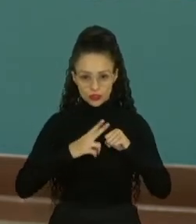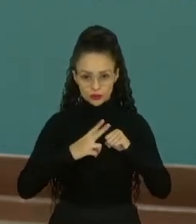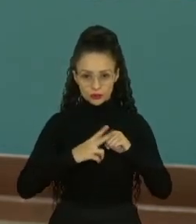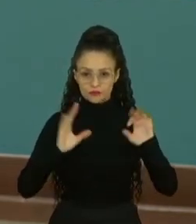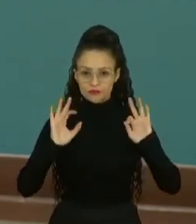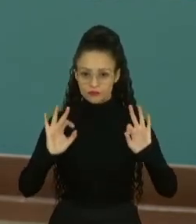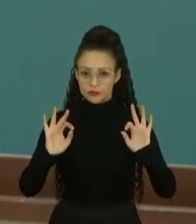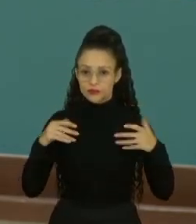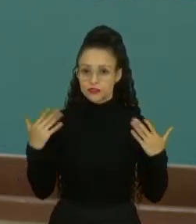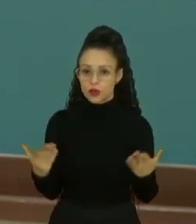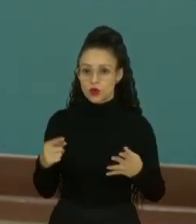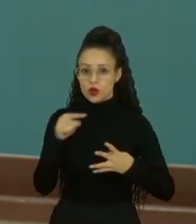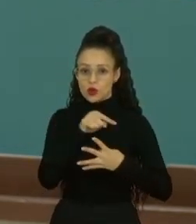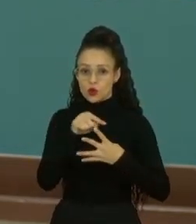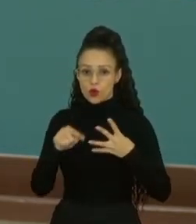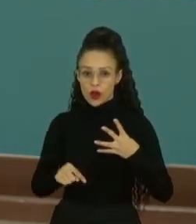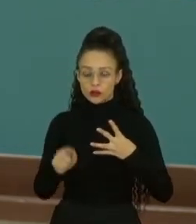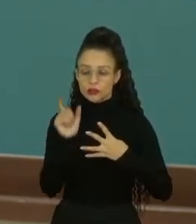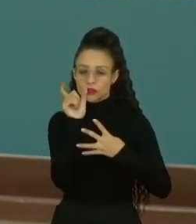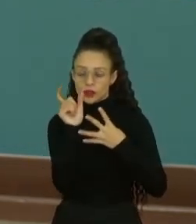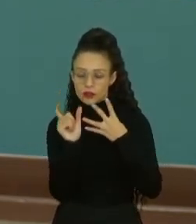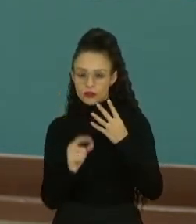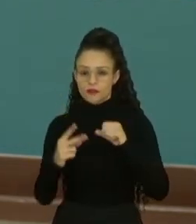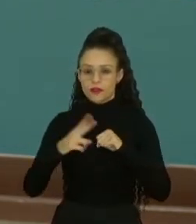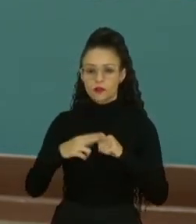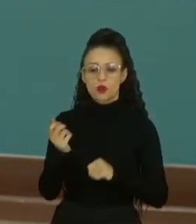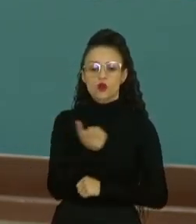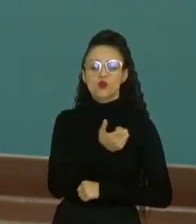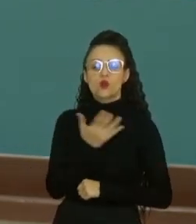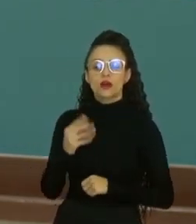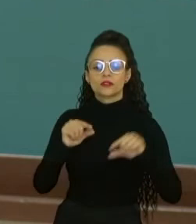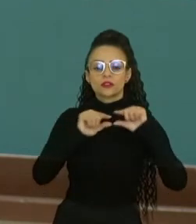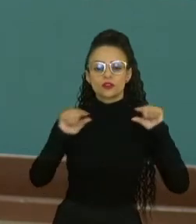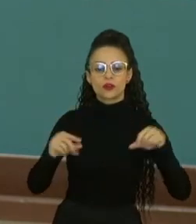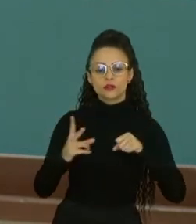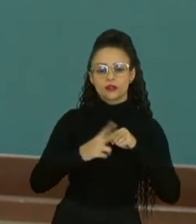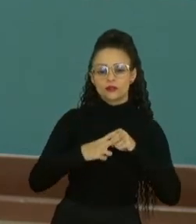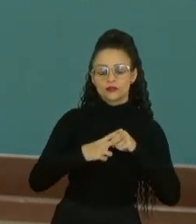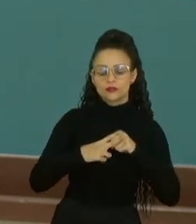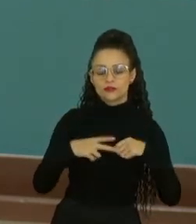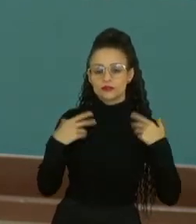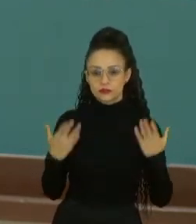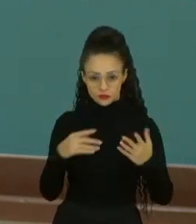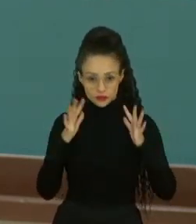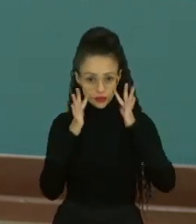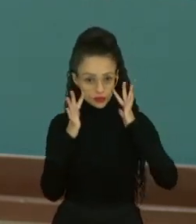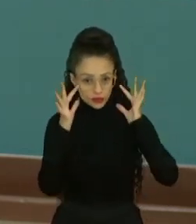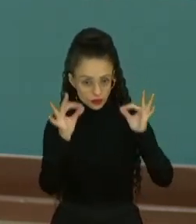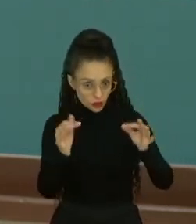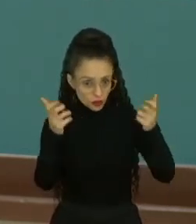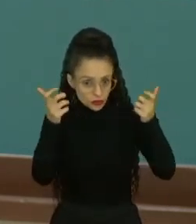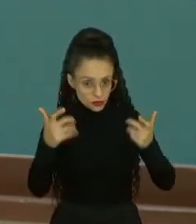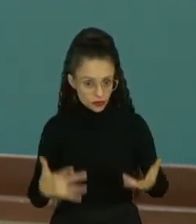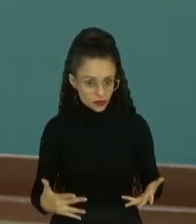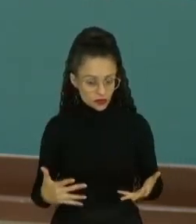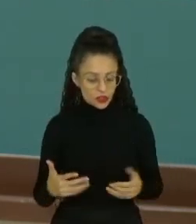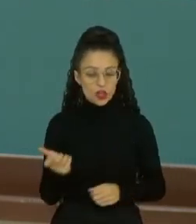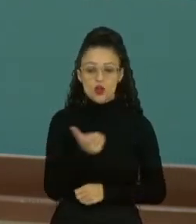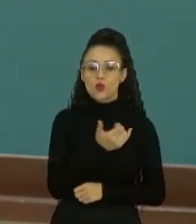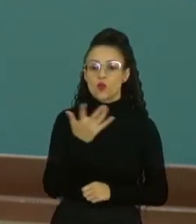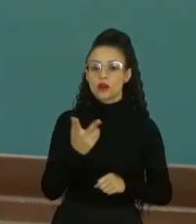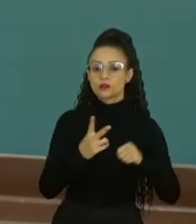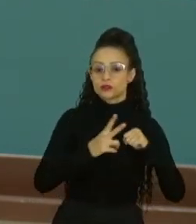4 verbos, tá? Esses 4 verbos representam quantas orações? Você prestou atenção no que eu disse?